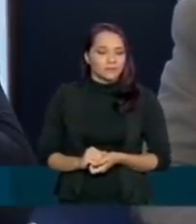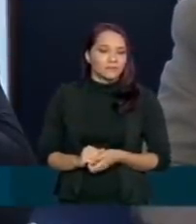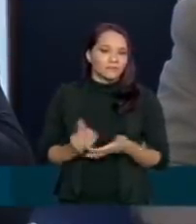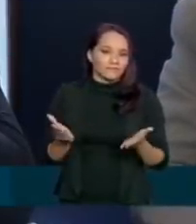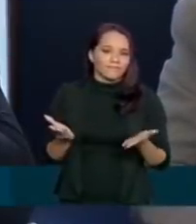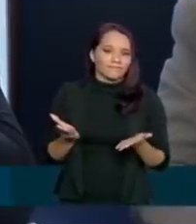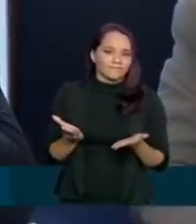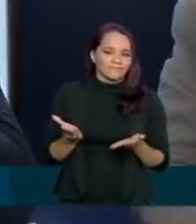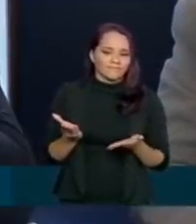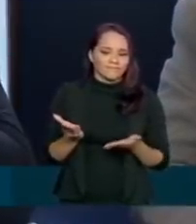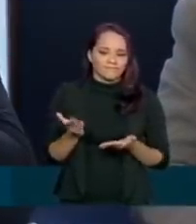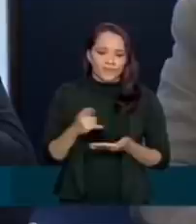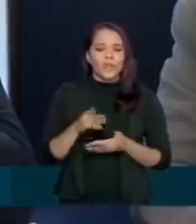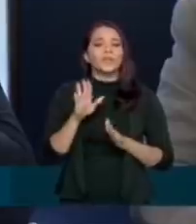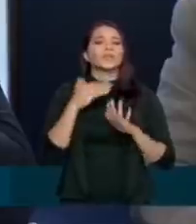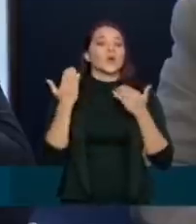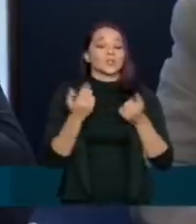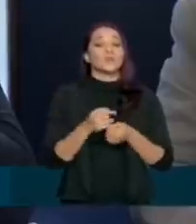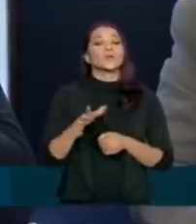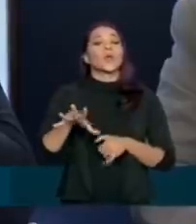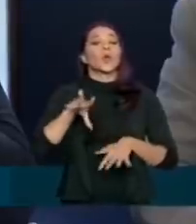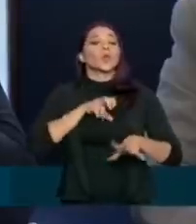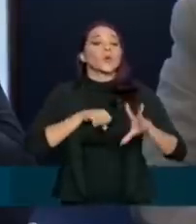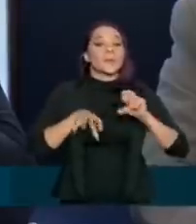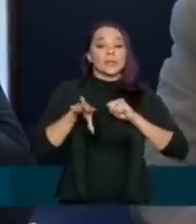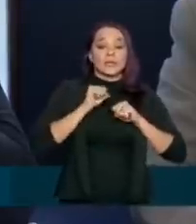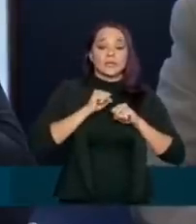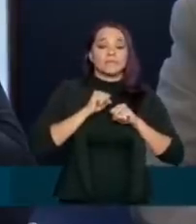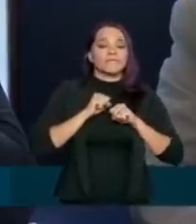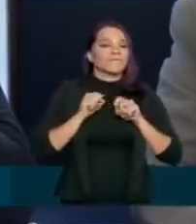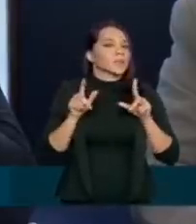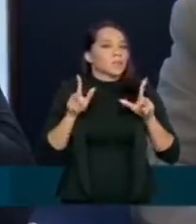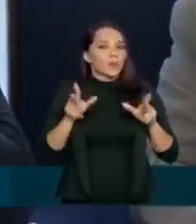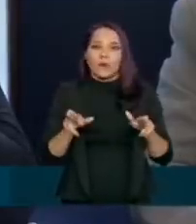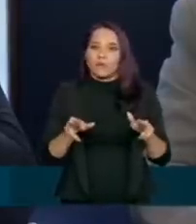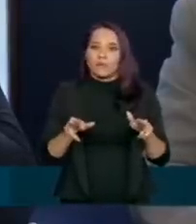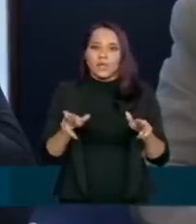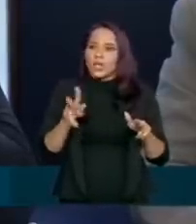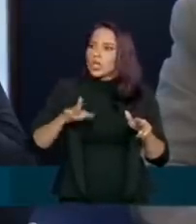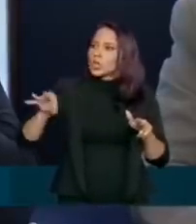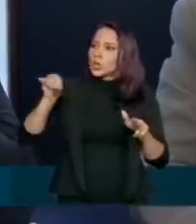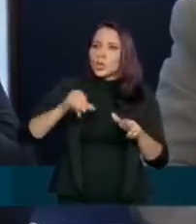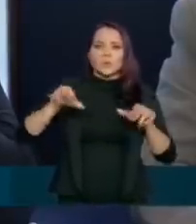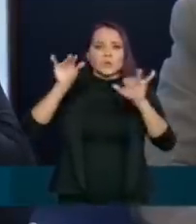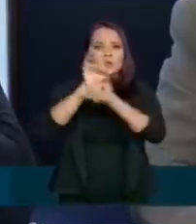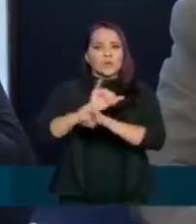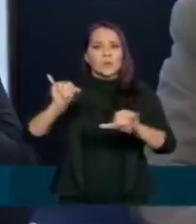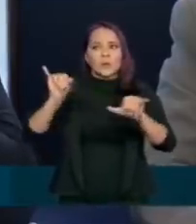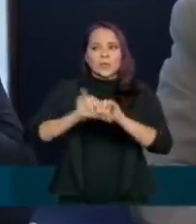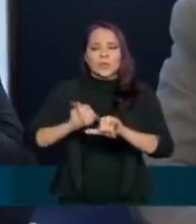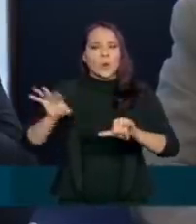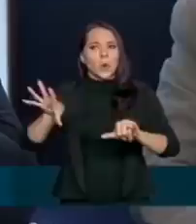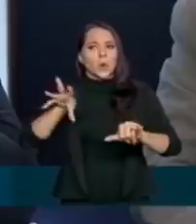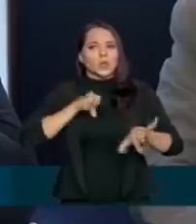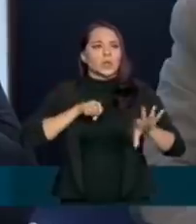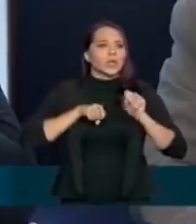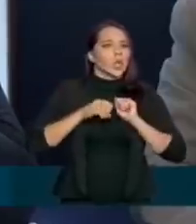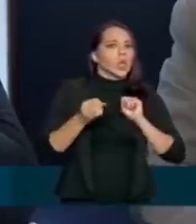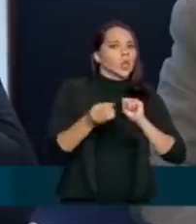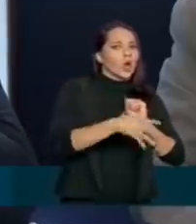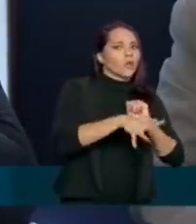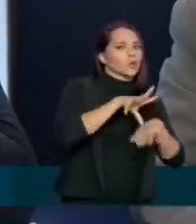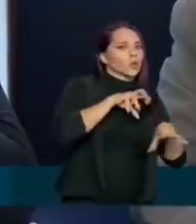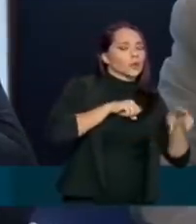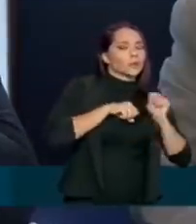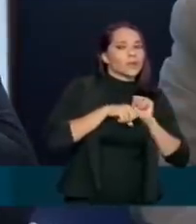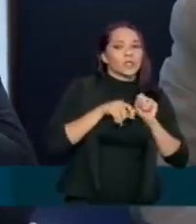Bem, óbitos. Contaminação, a mesma coisa. Todos os dados de contaminados, novos contaminados, etc.,